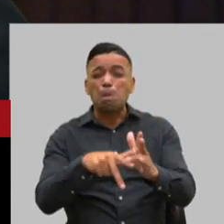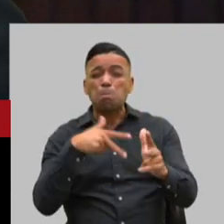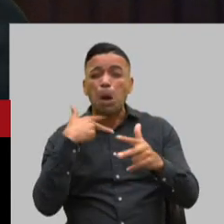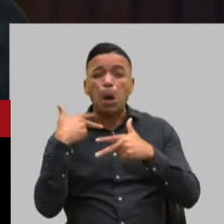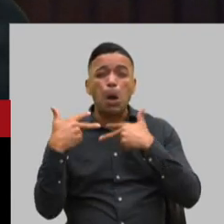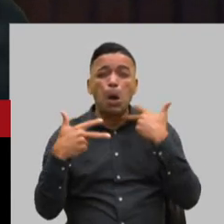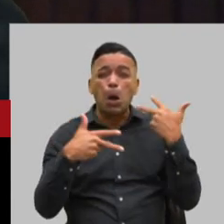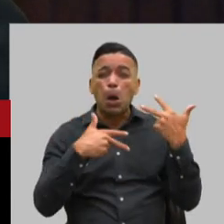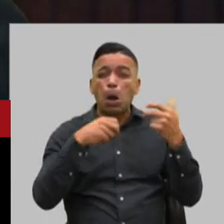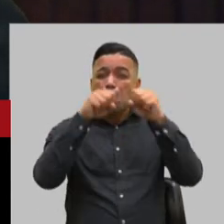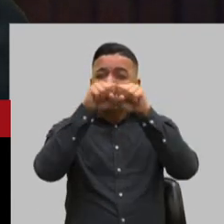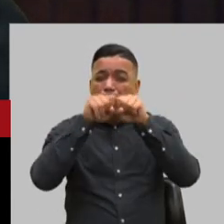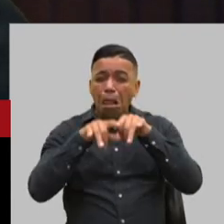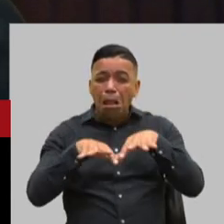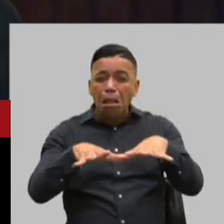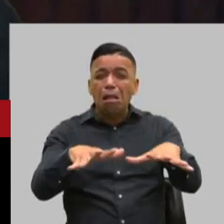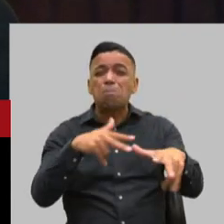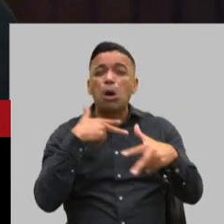insiste,